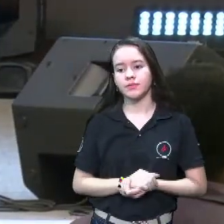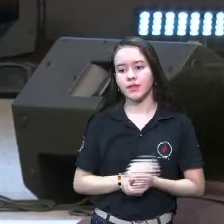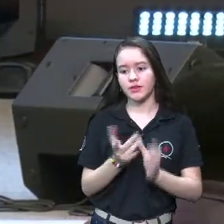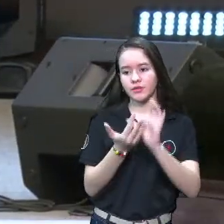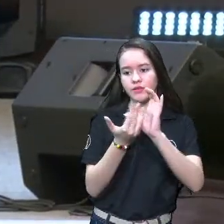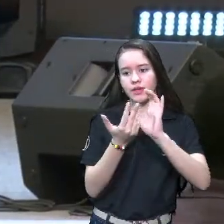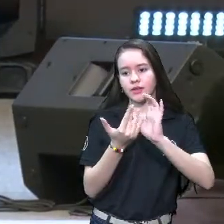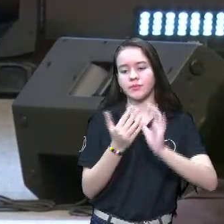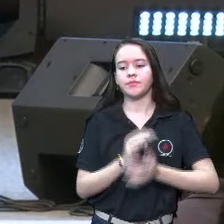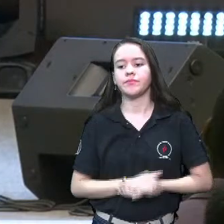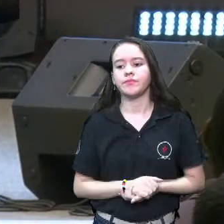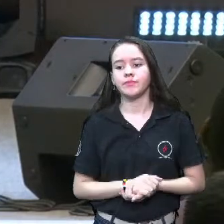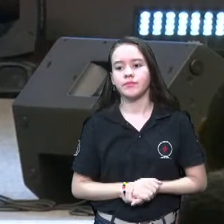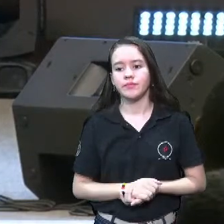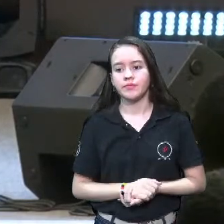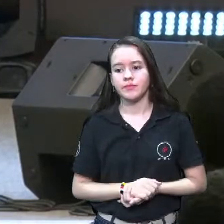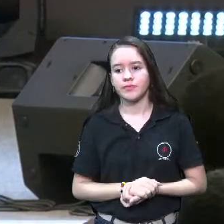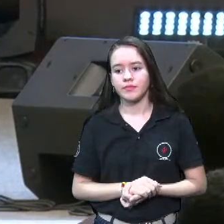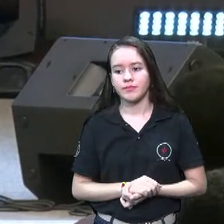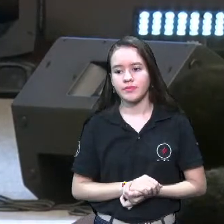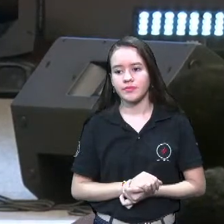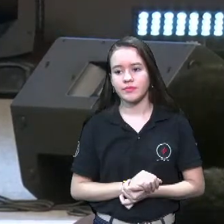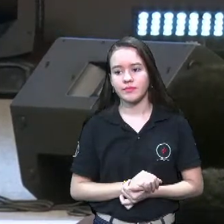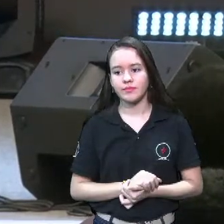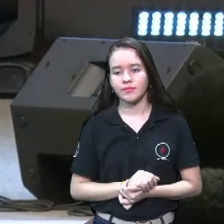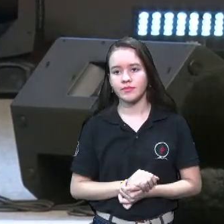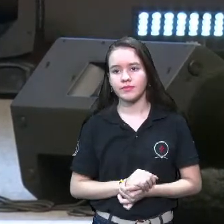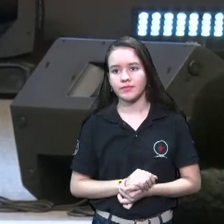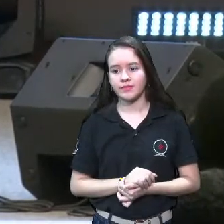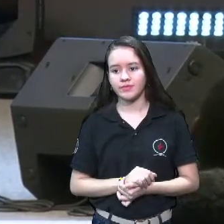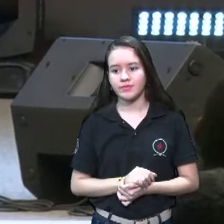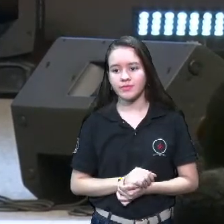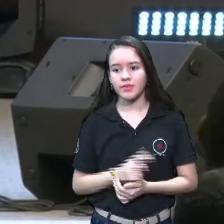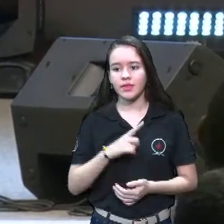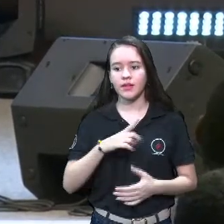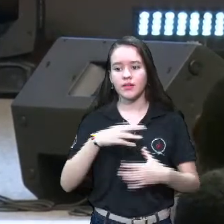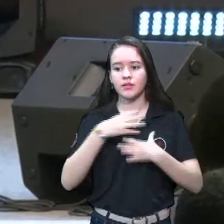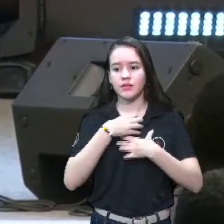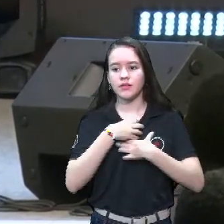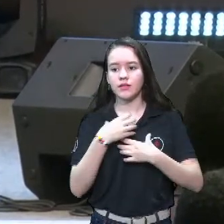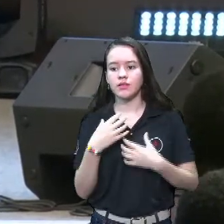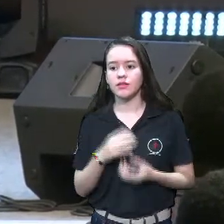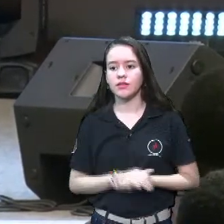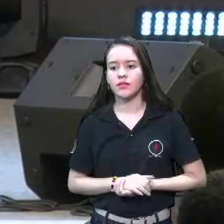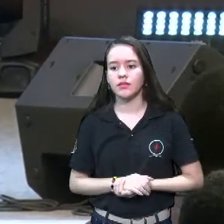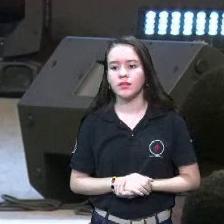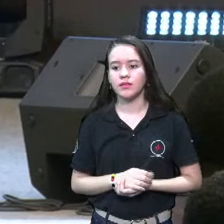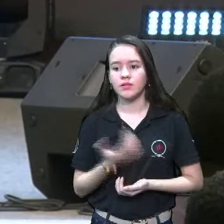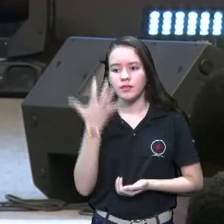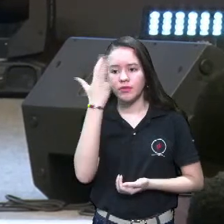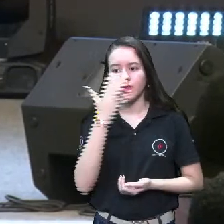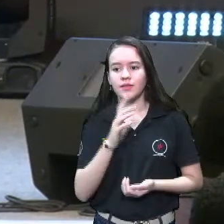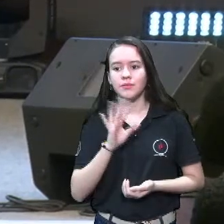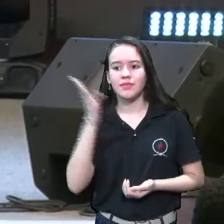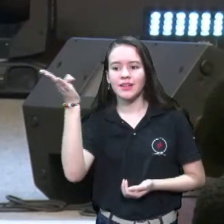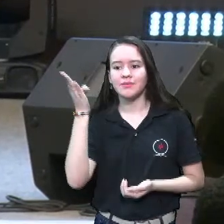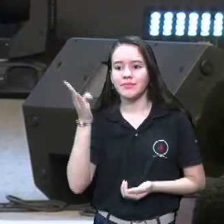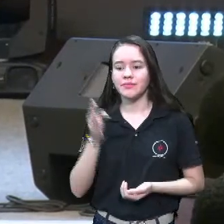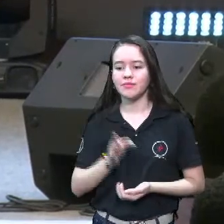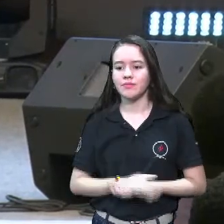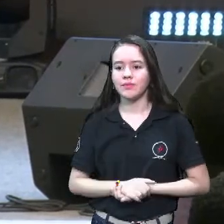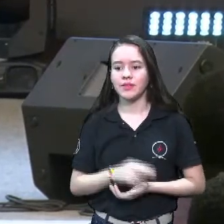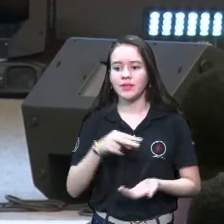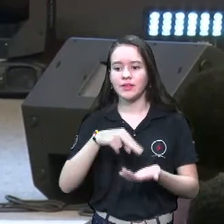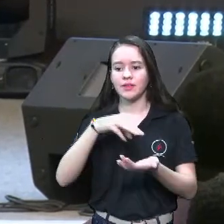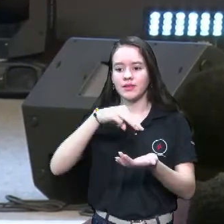vai ter impacto de carnaval, eu falei, ah é? Aí ele é, vamos lá para Sapucaí, eu falei, que isso rapaz, vamos devagar, fazer o que na Sapucaí? Não, vamos lá